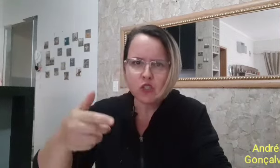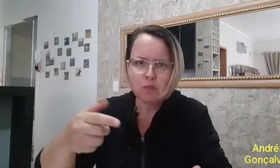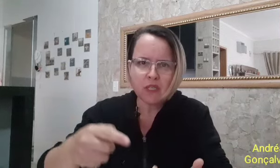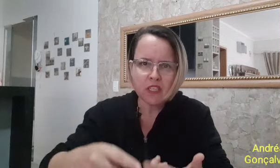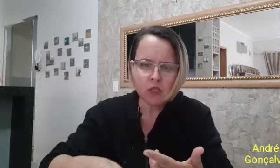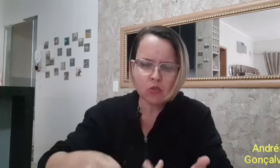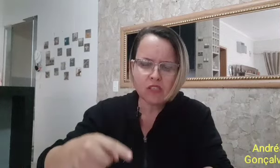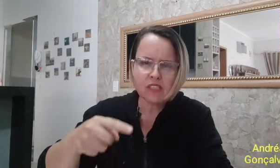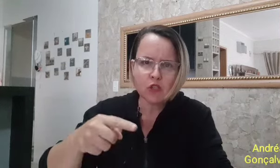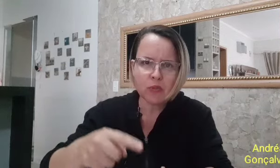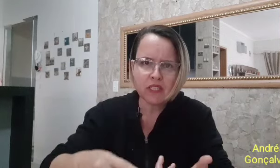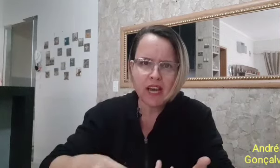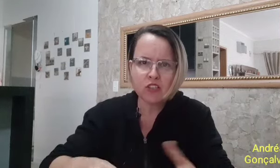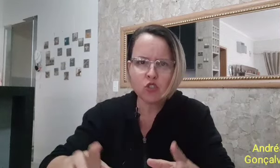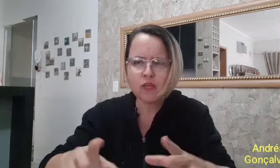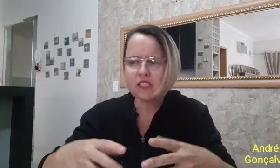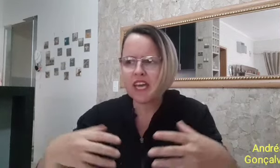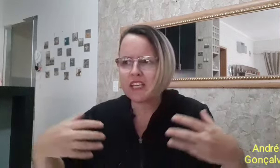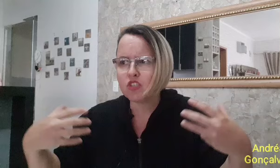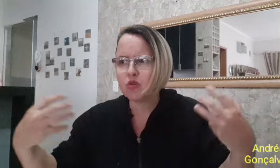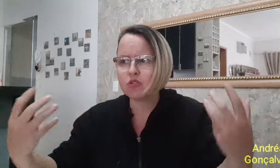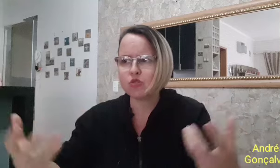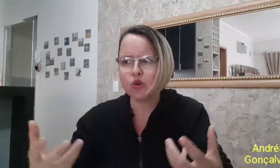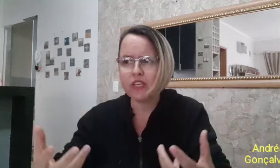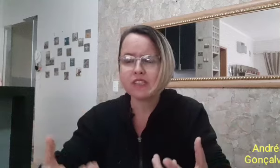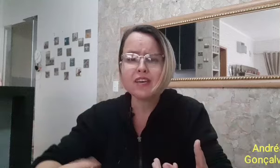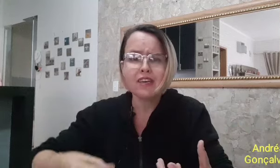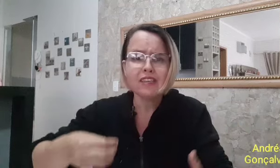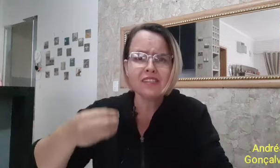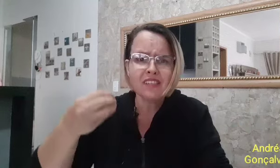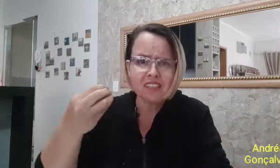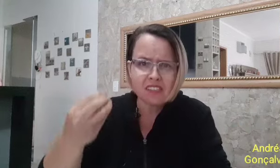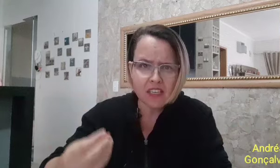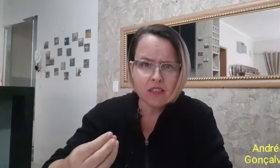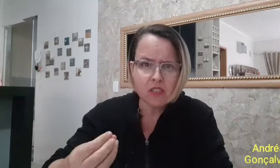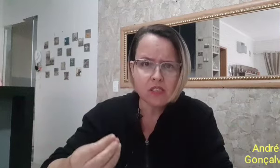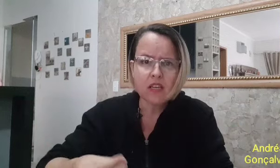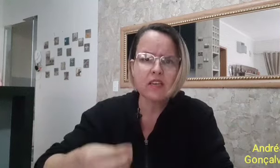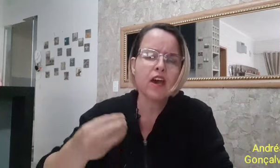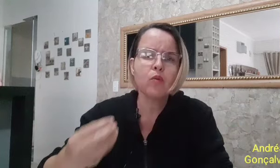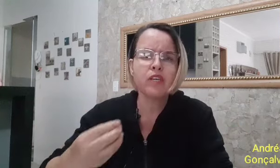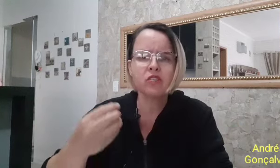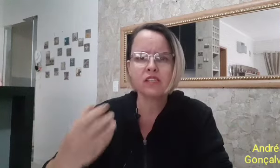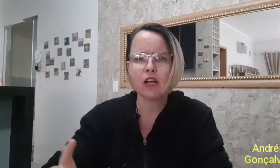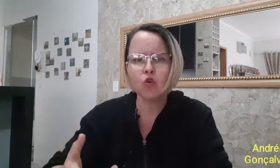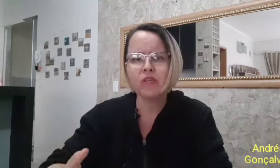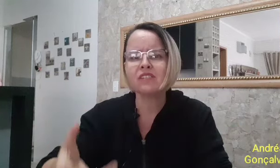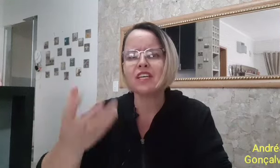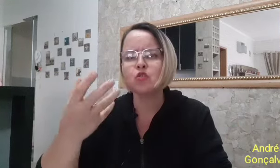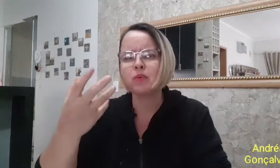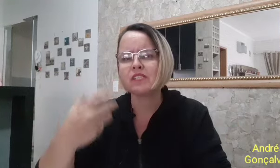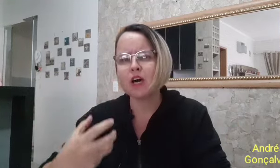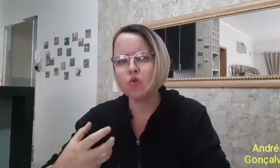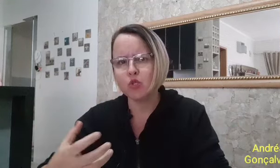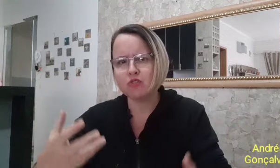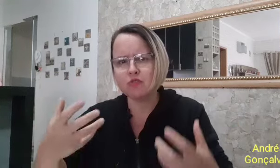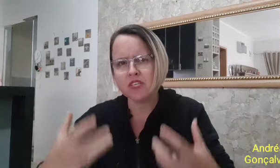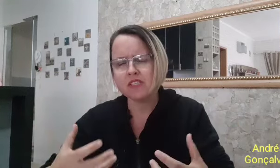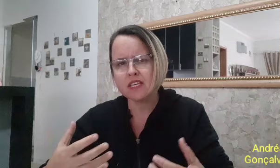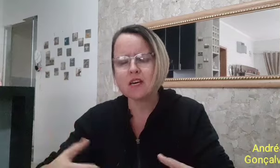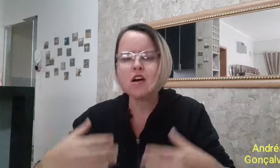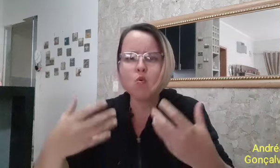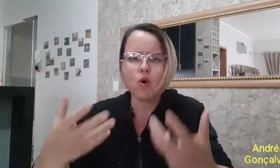de perigo de insalubridade de uma série de condições estressantes e realmente insalubres tanto para a saúde